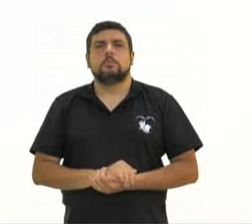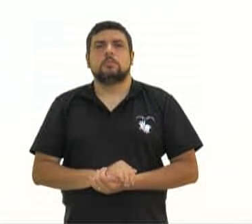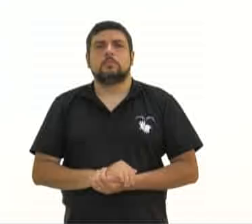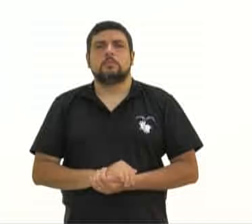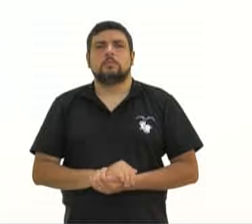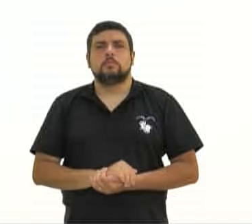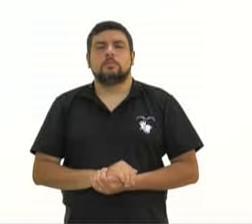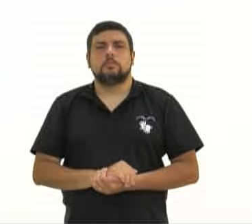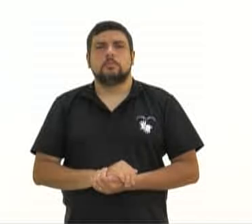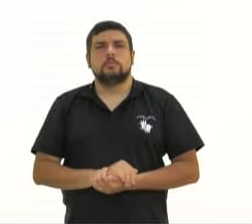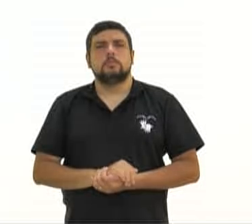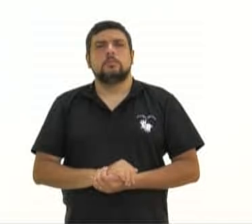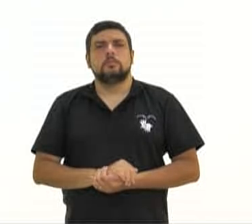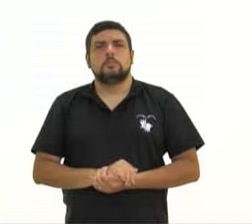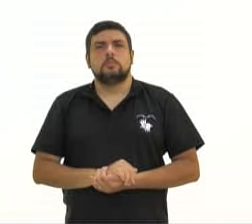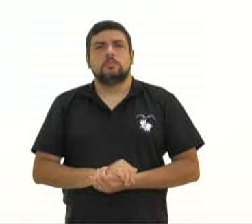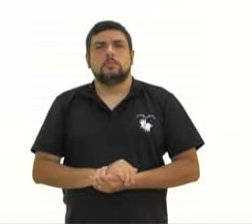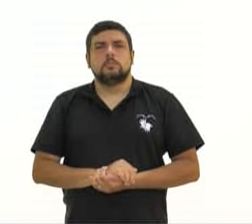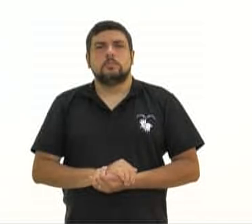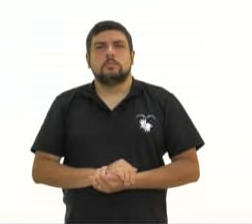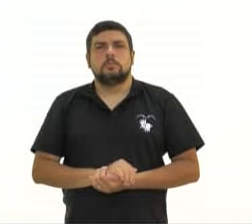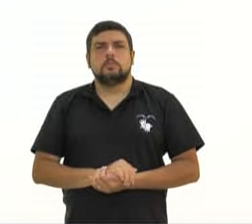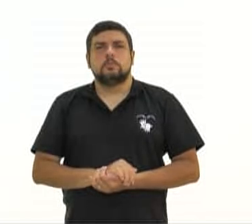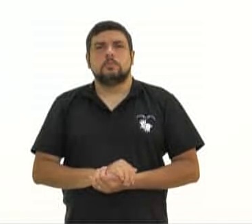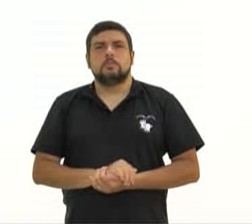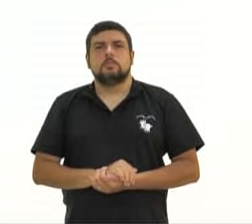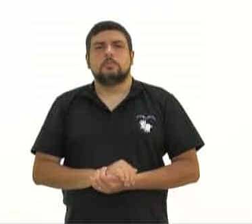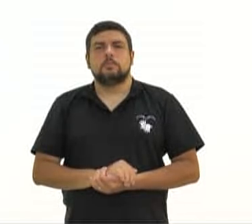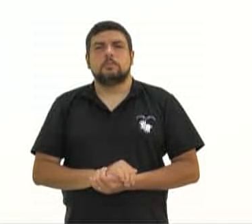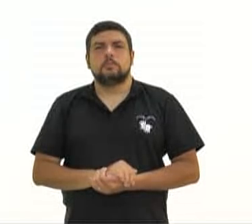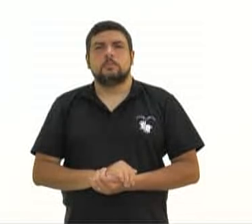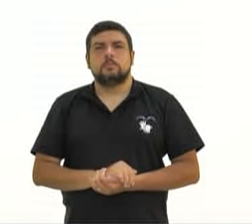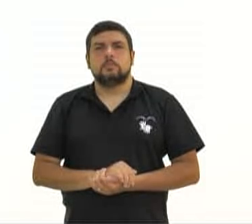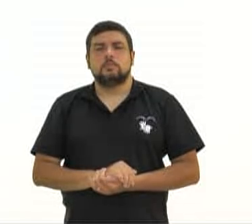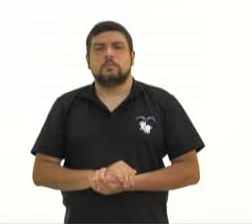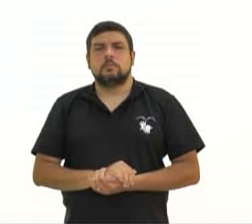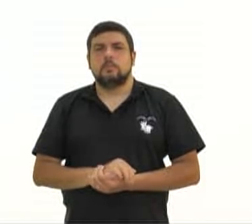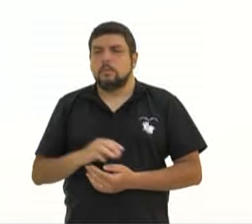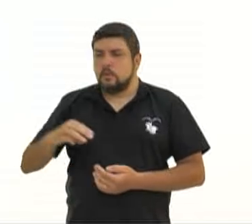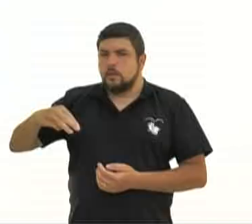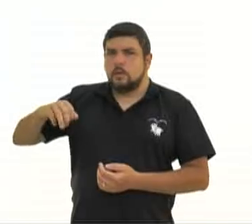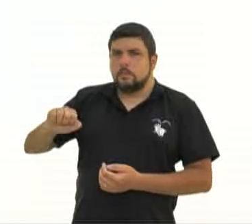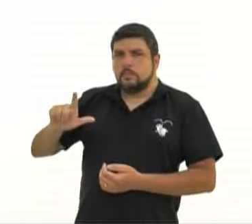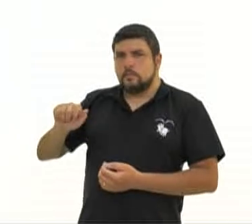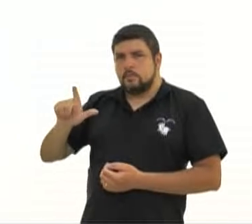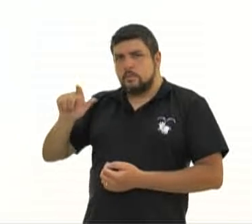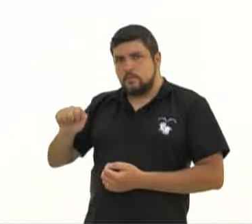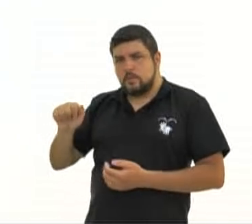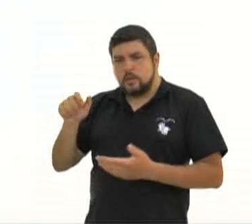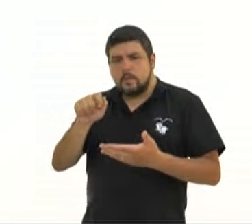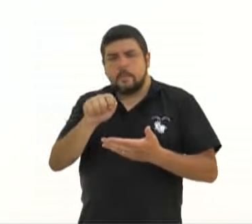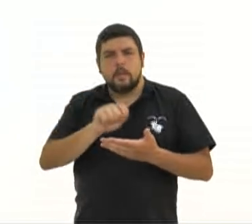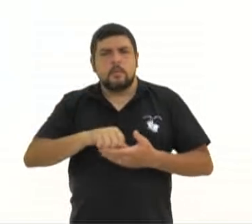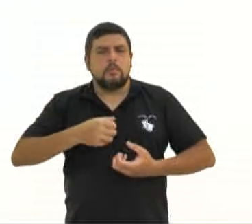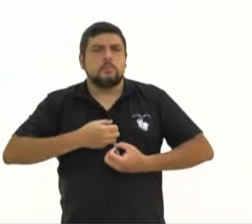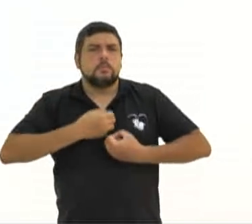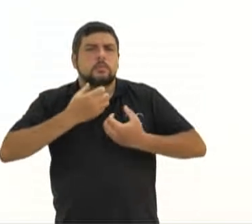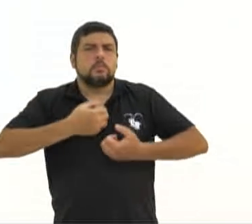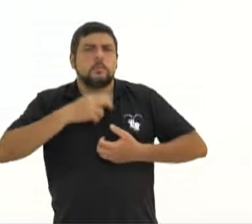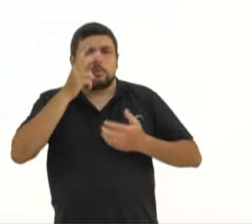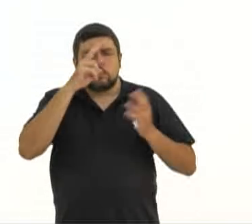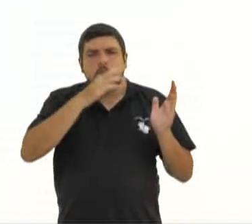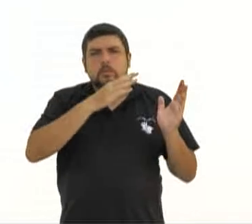que acontece no país dela e passando mensagem de esperança, ok? Vamos